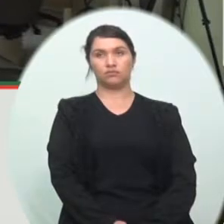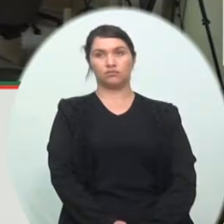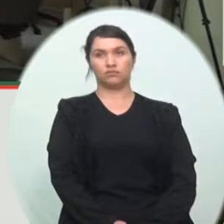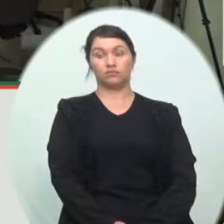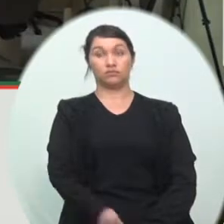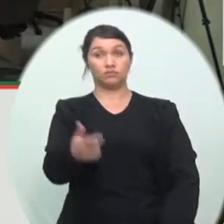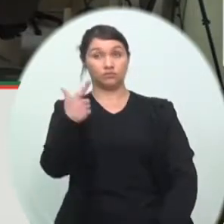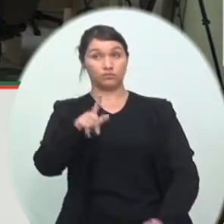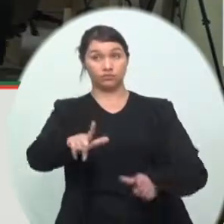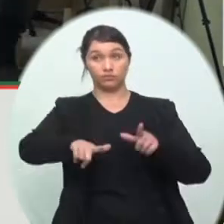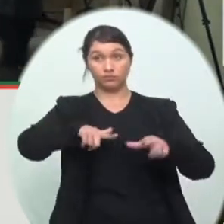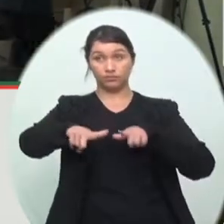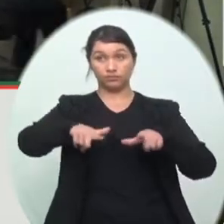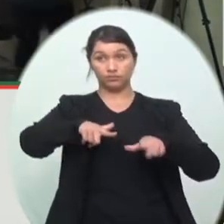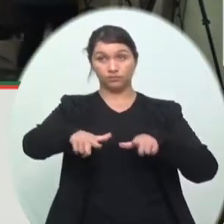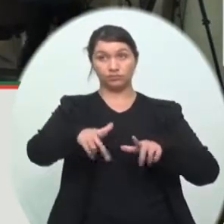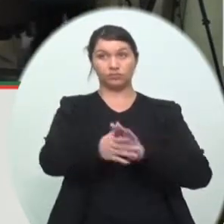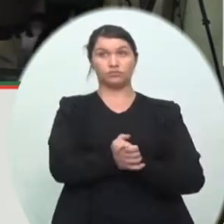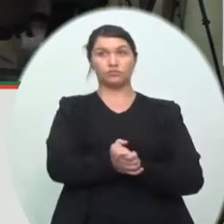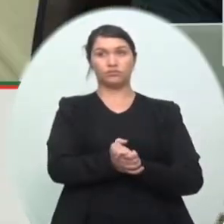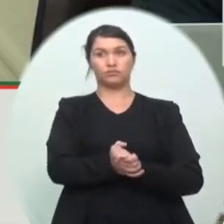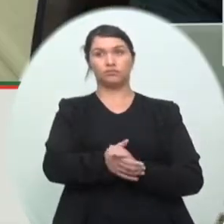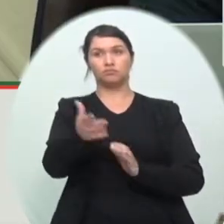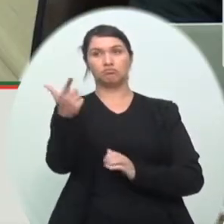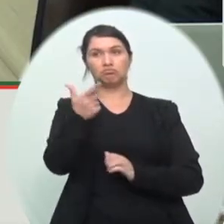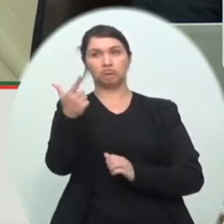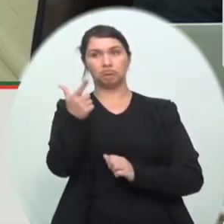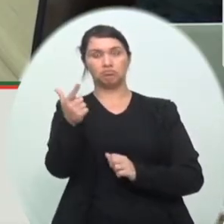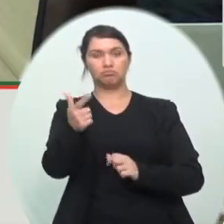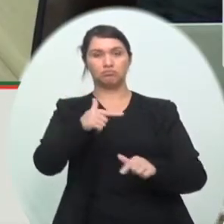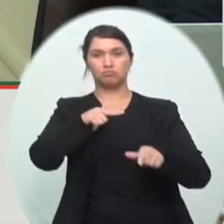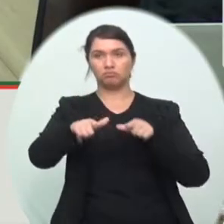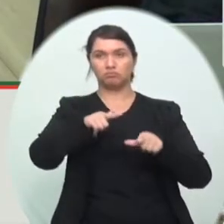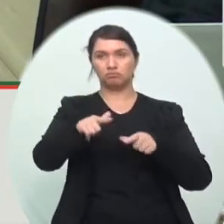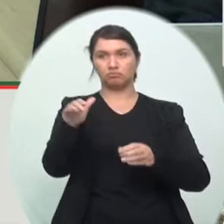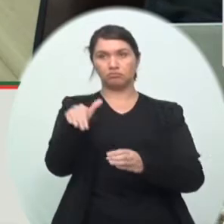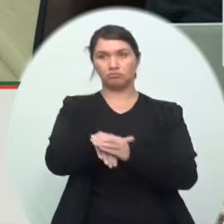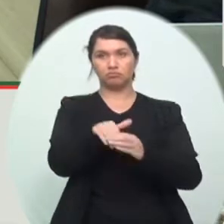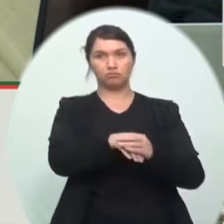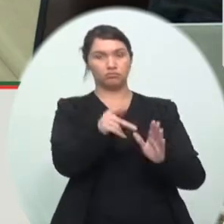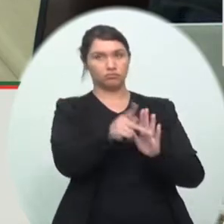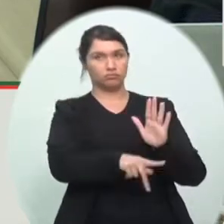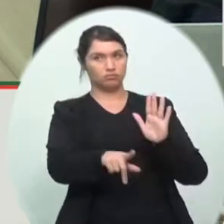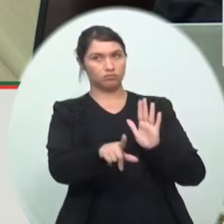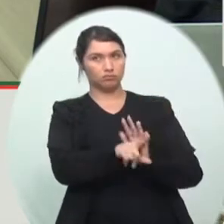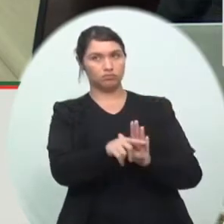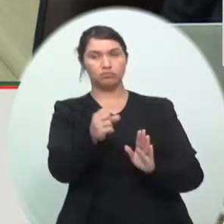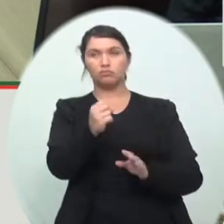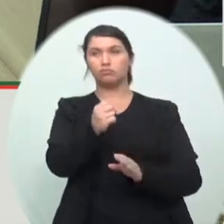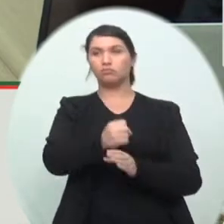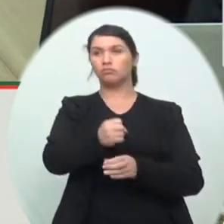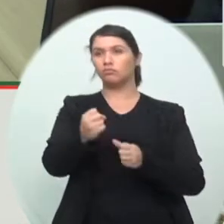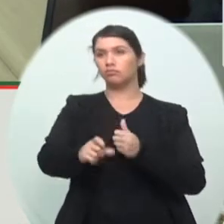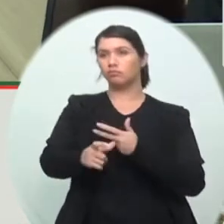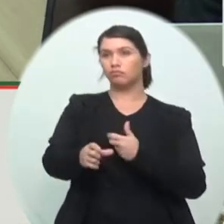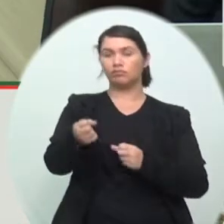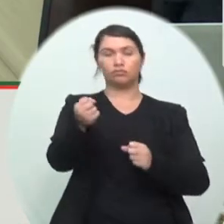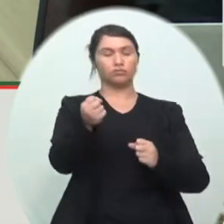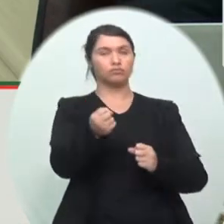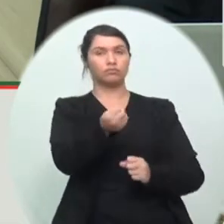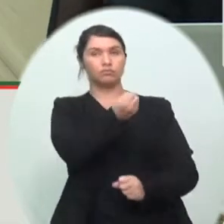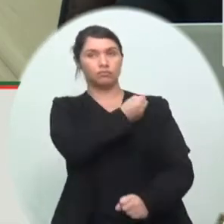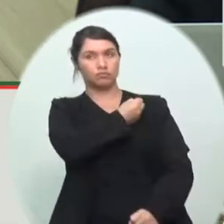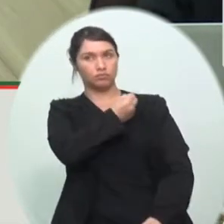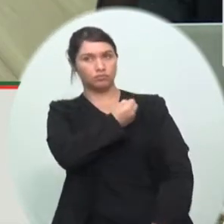Reabertos os trabalhos. Em segunda discussão e votação, projeto de lei complementar do Executivo PLC